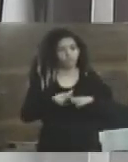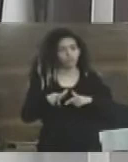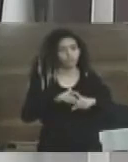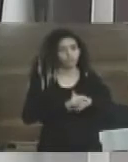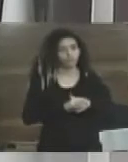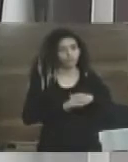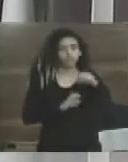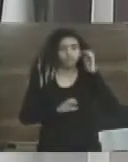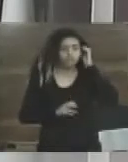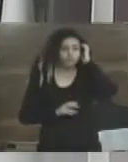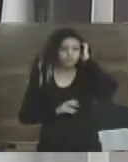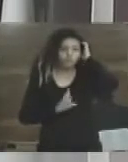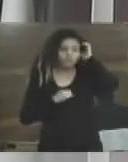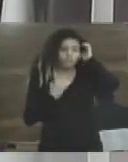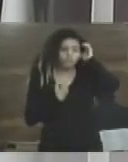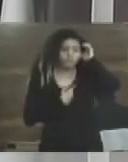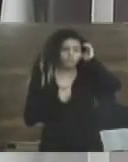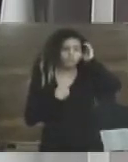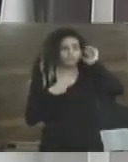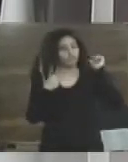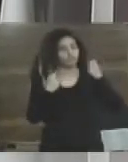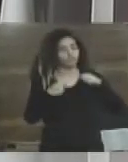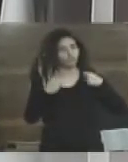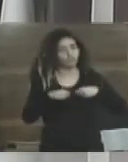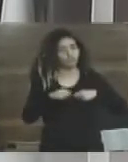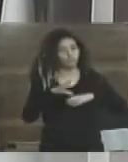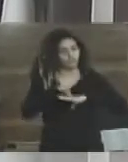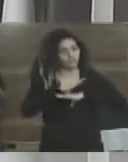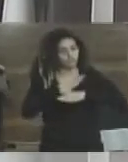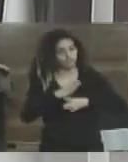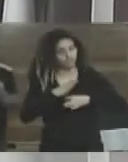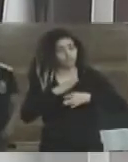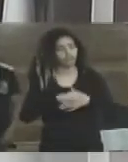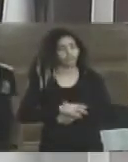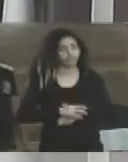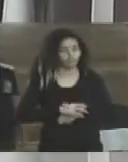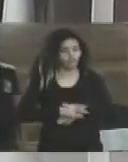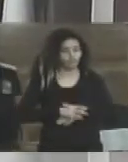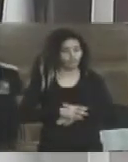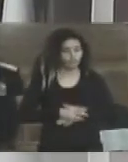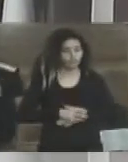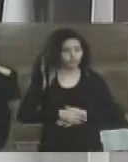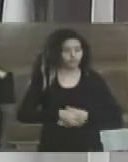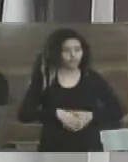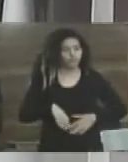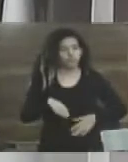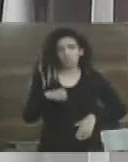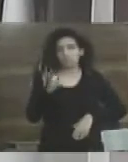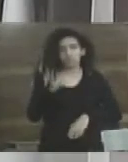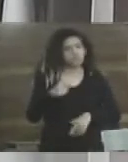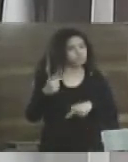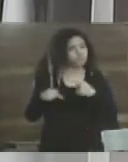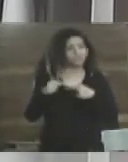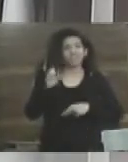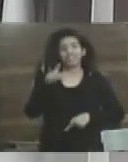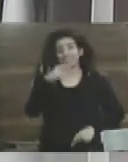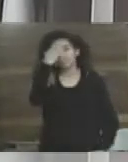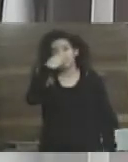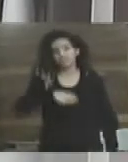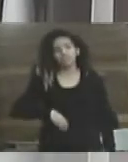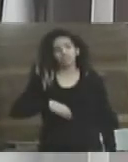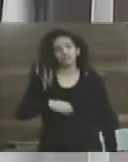parente próximo, e a gente tem que defender com unhas e dentes essa questão. Não é uma questão política, é uma questão de